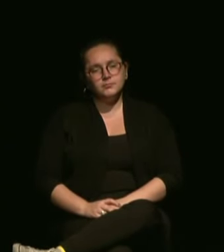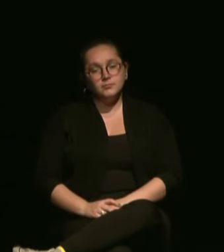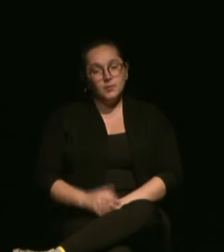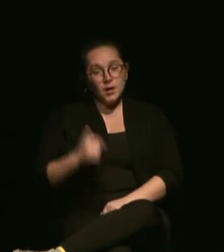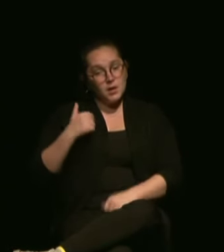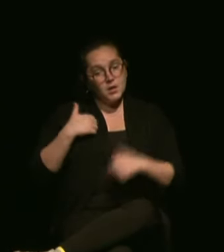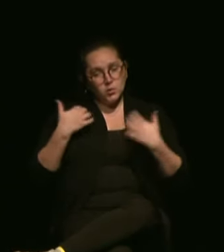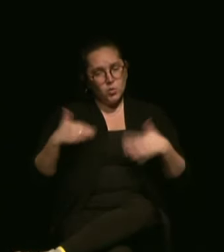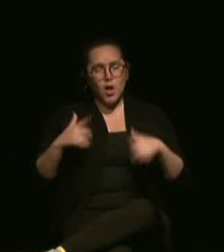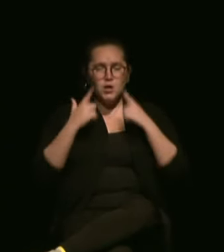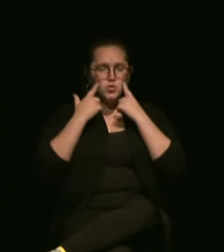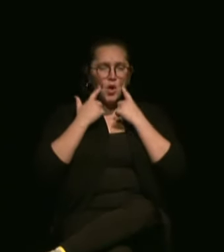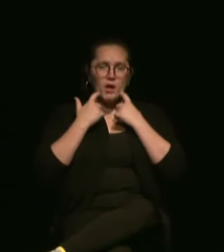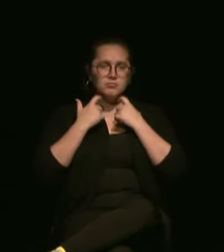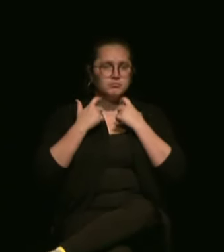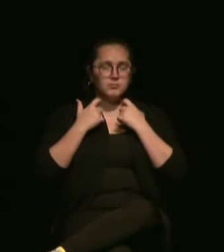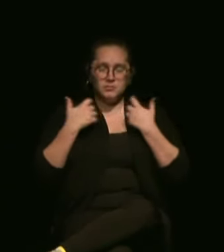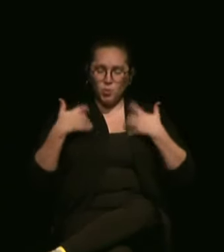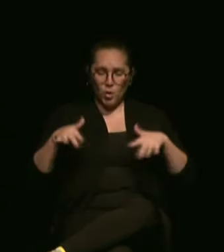Eu não quero chorar, hein?